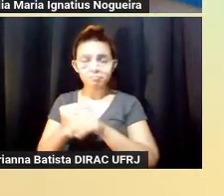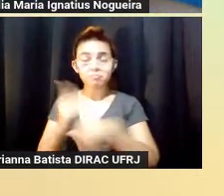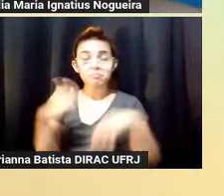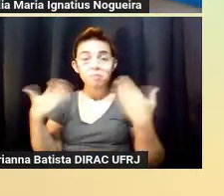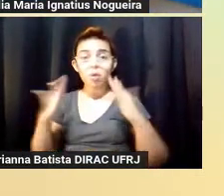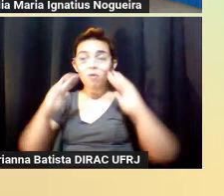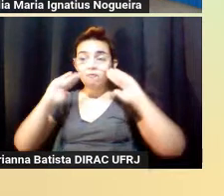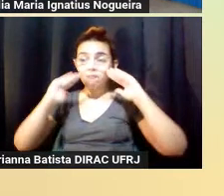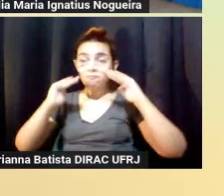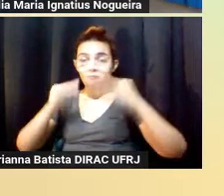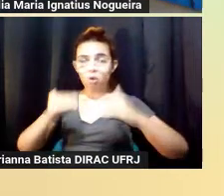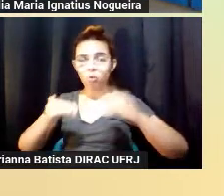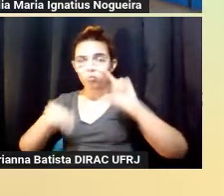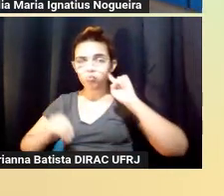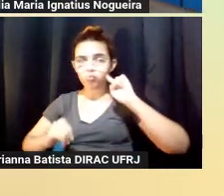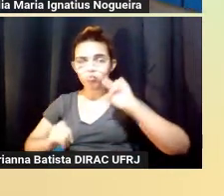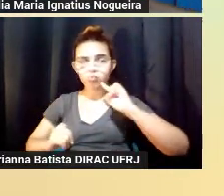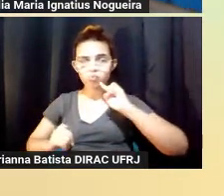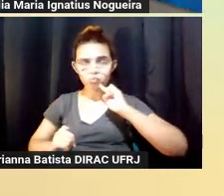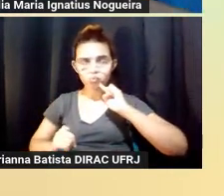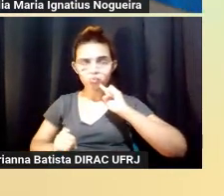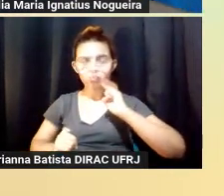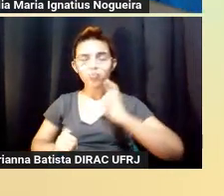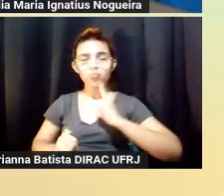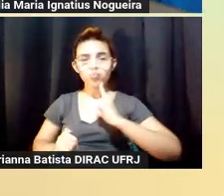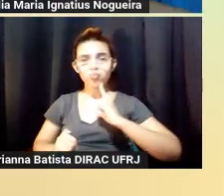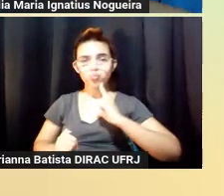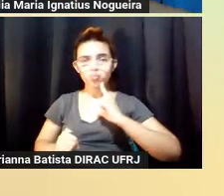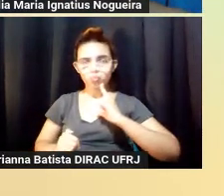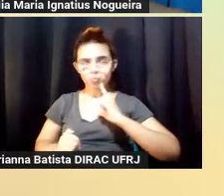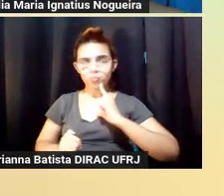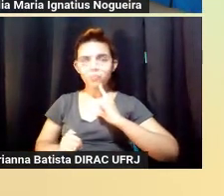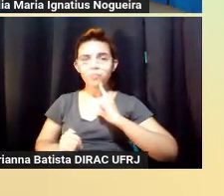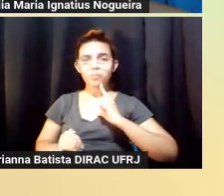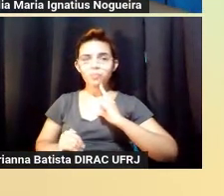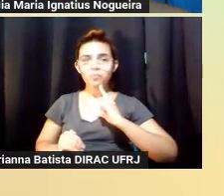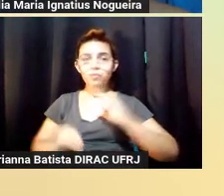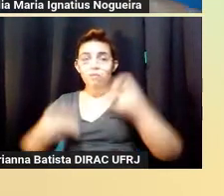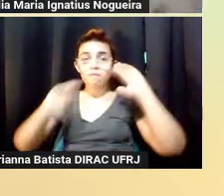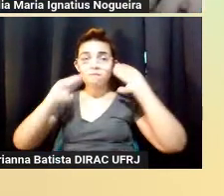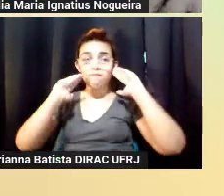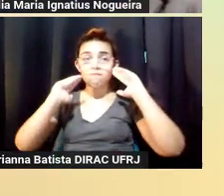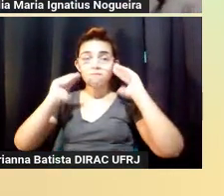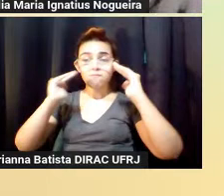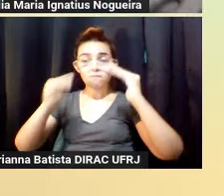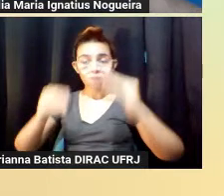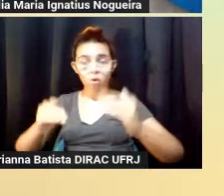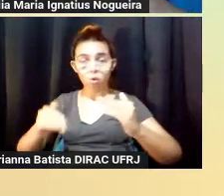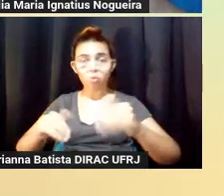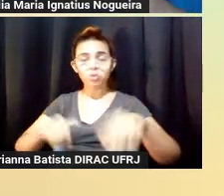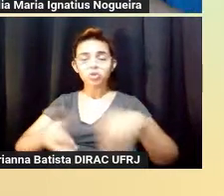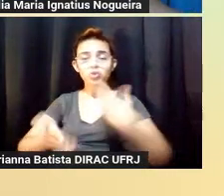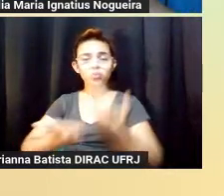surdez, e só pude fazer essa especialização porque esses estudos adicionais eram um curso que exigia que